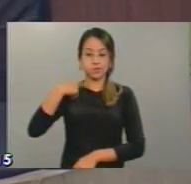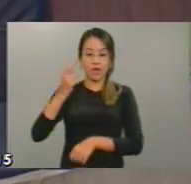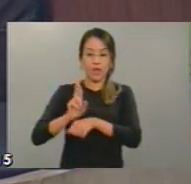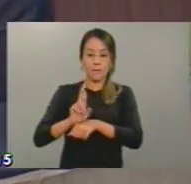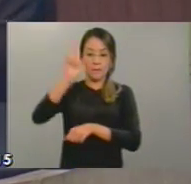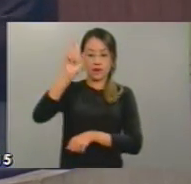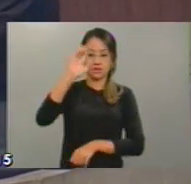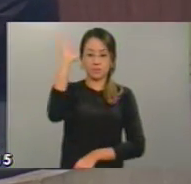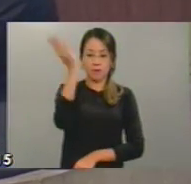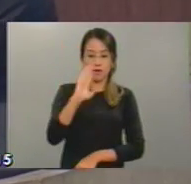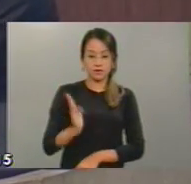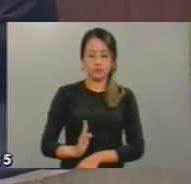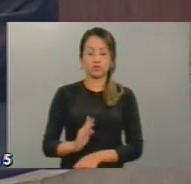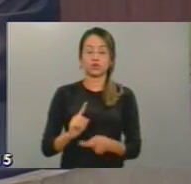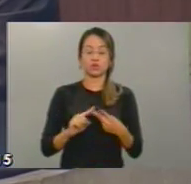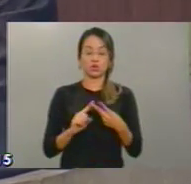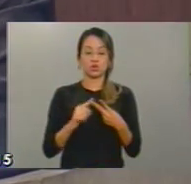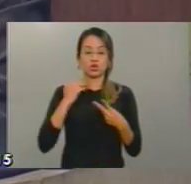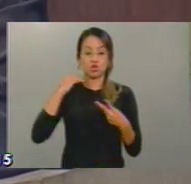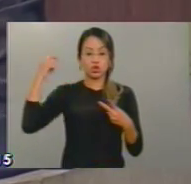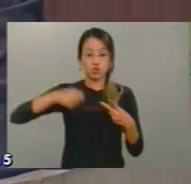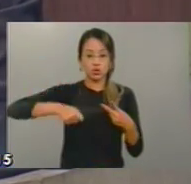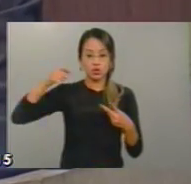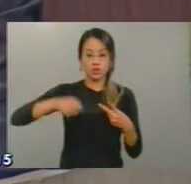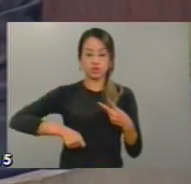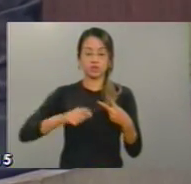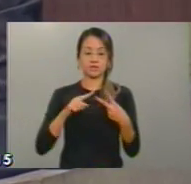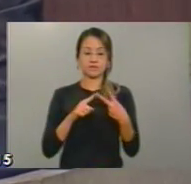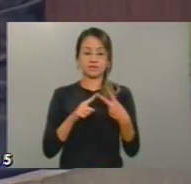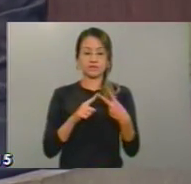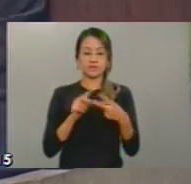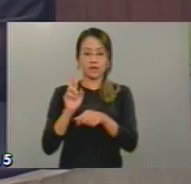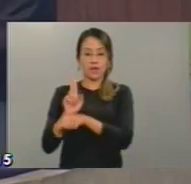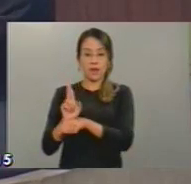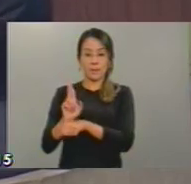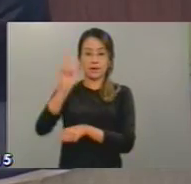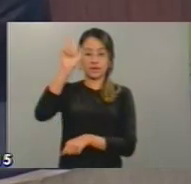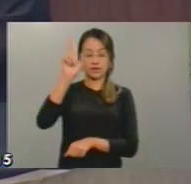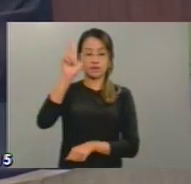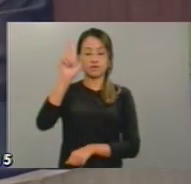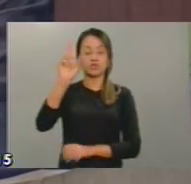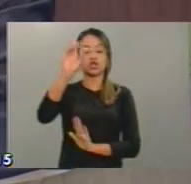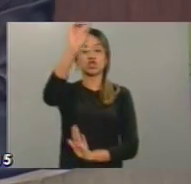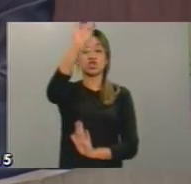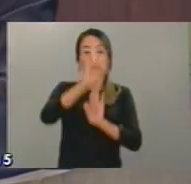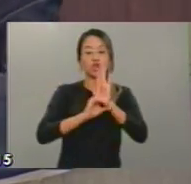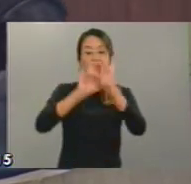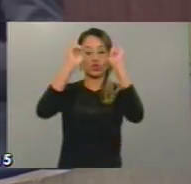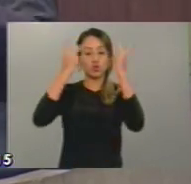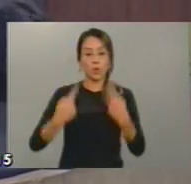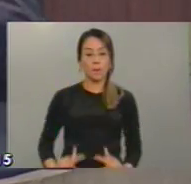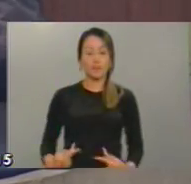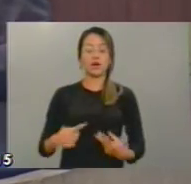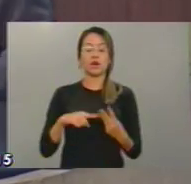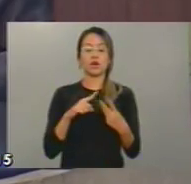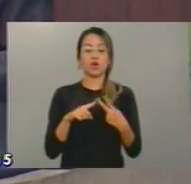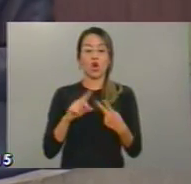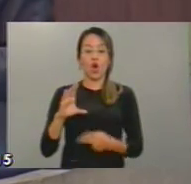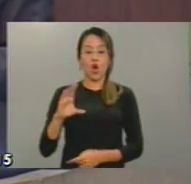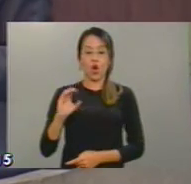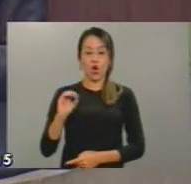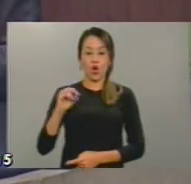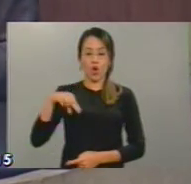Silvana Abramo, ambos representantes do Conselho Nacional de Direitos Humanos, representantes do CONANDA, Sua Excelência,